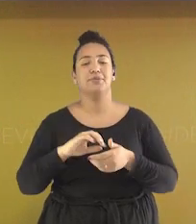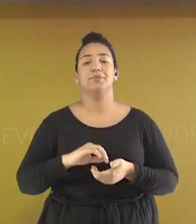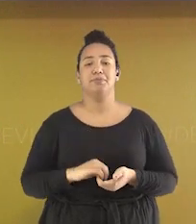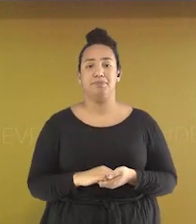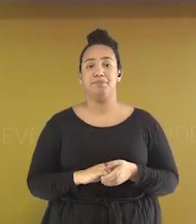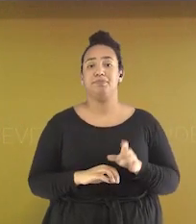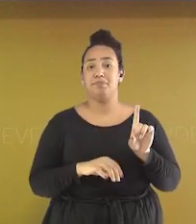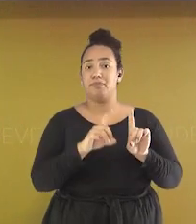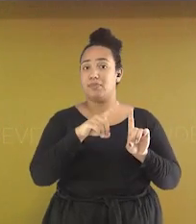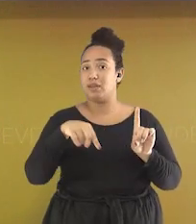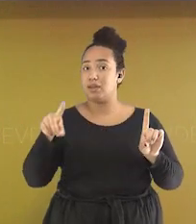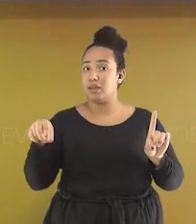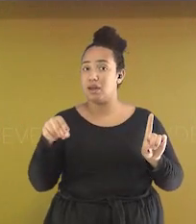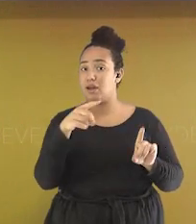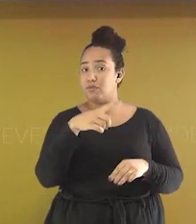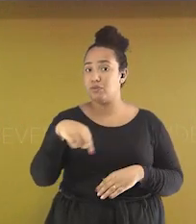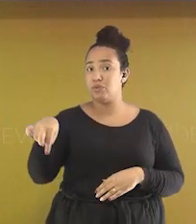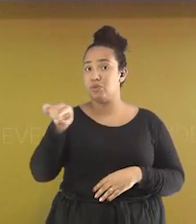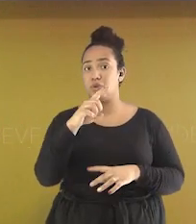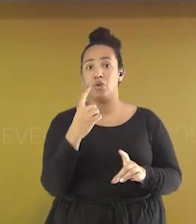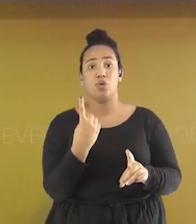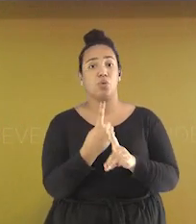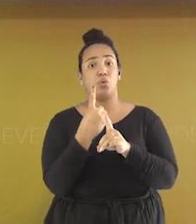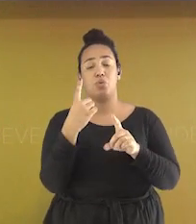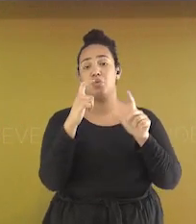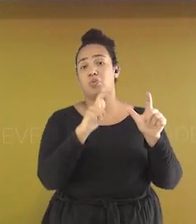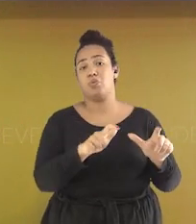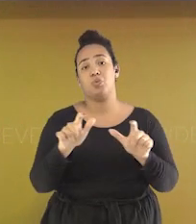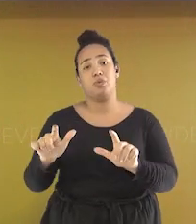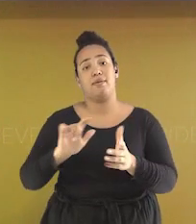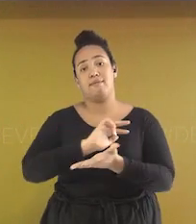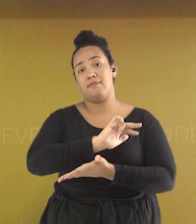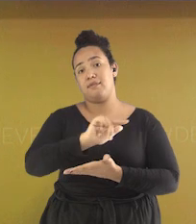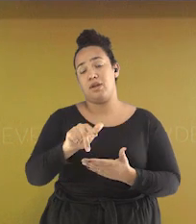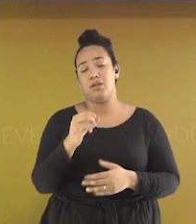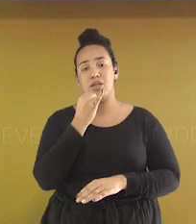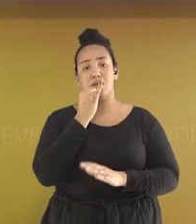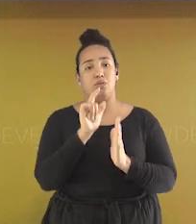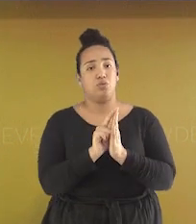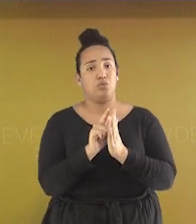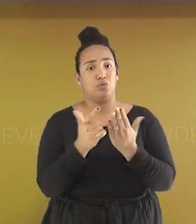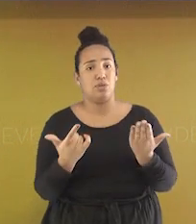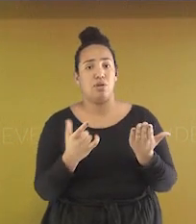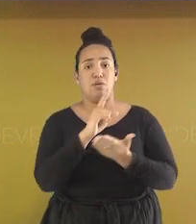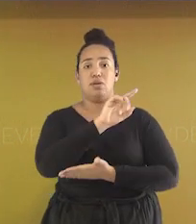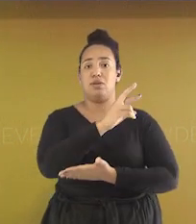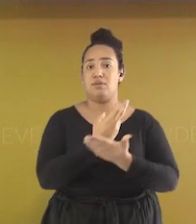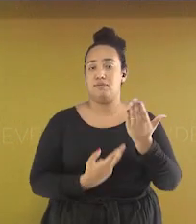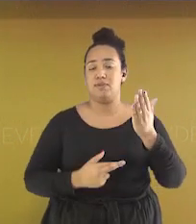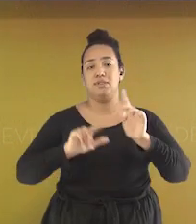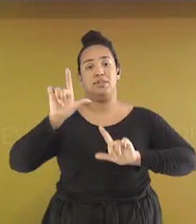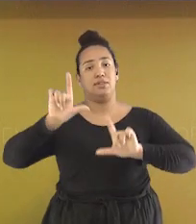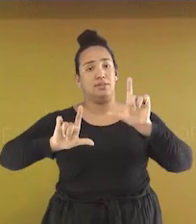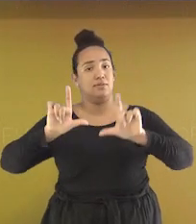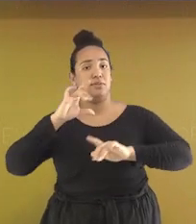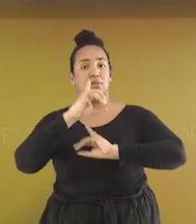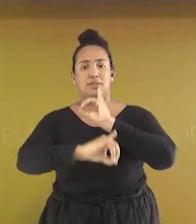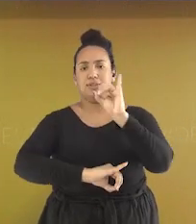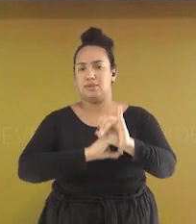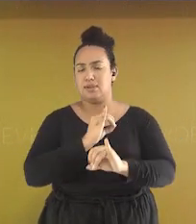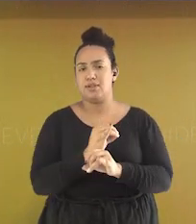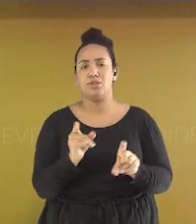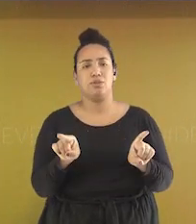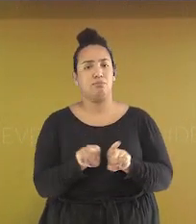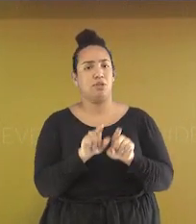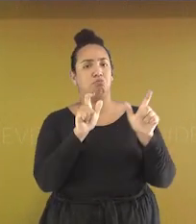estão presentes em muitos lugares ao nosso redor, como nos jornais, em revista, na televisão, na internet